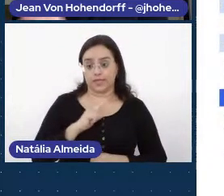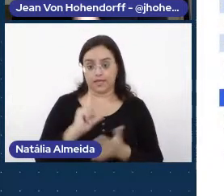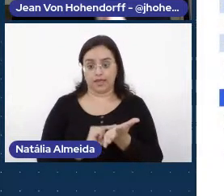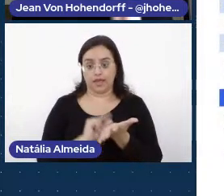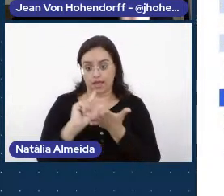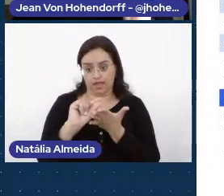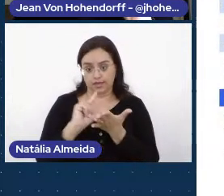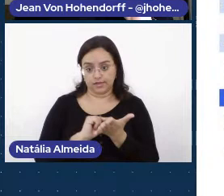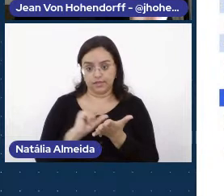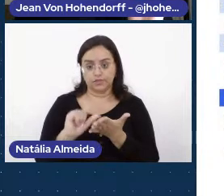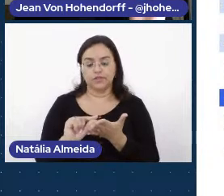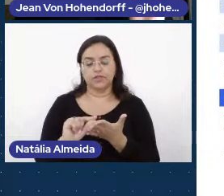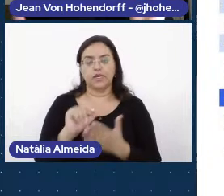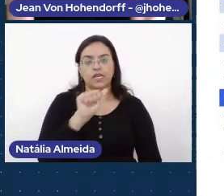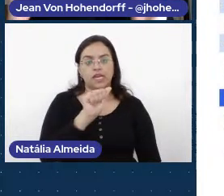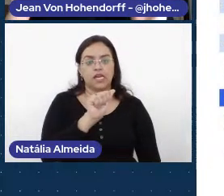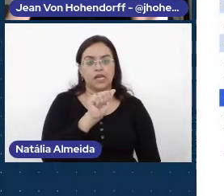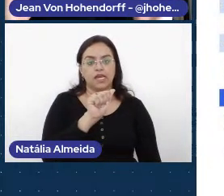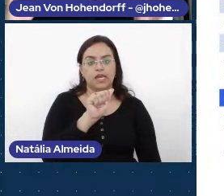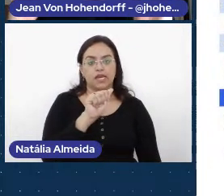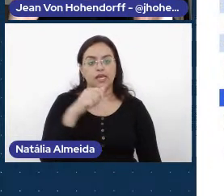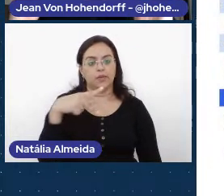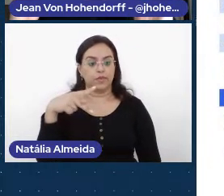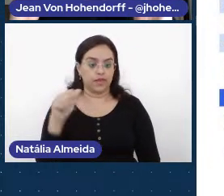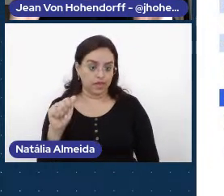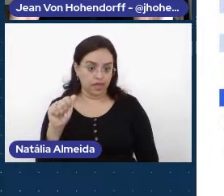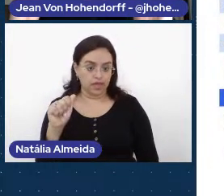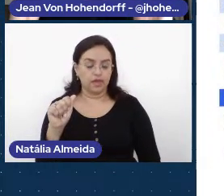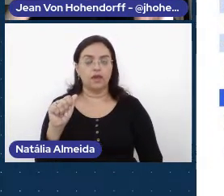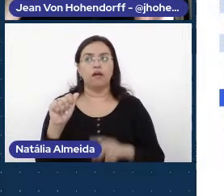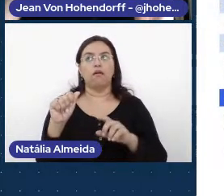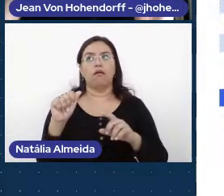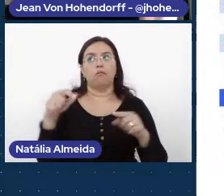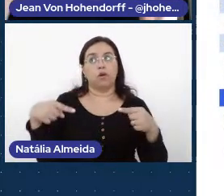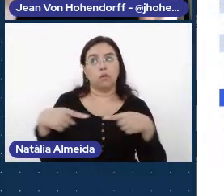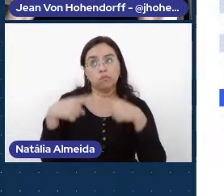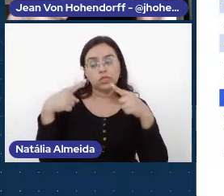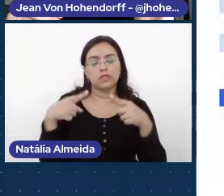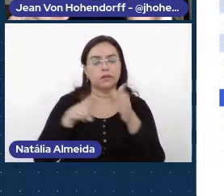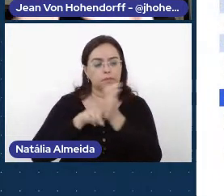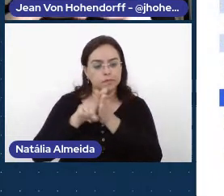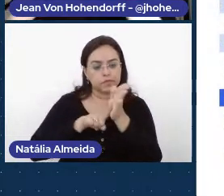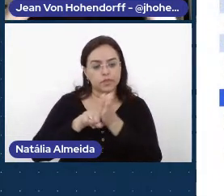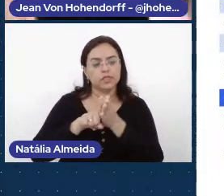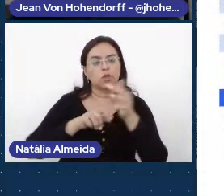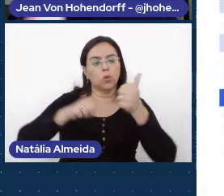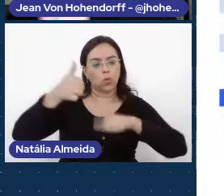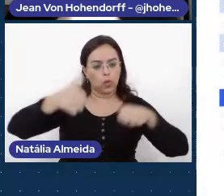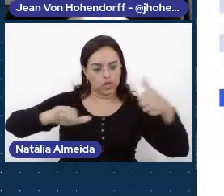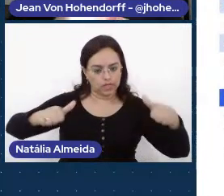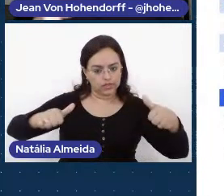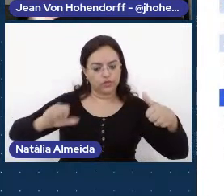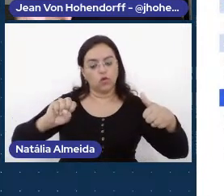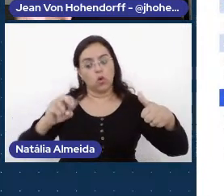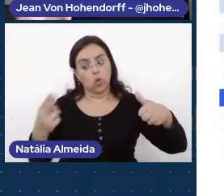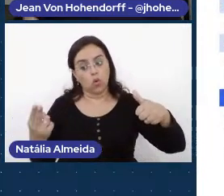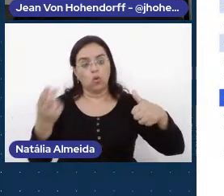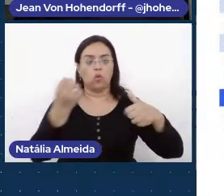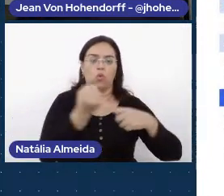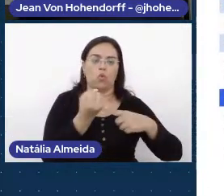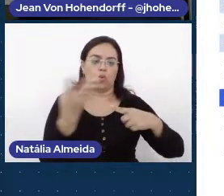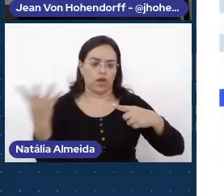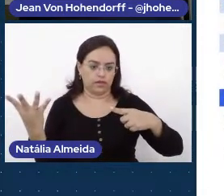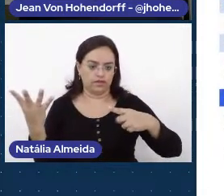da EPA para pesquisa qualitativa ou pesquisa quantitativa, explicando esses critérios, e tem também